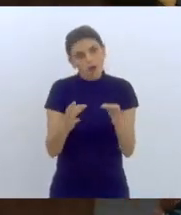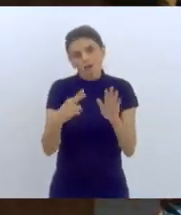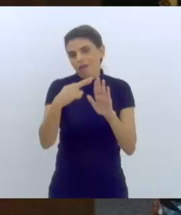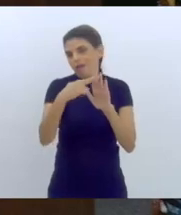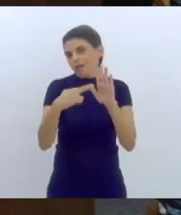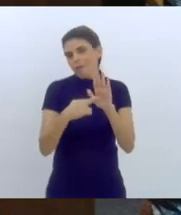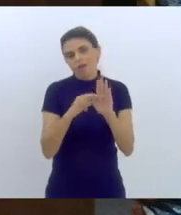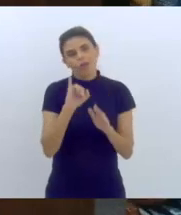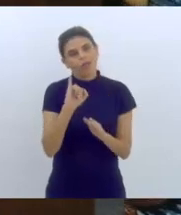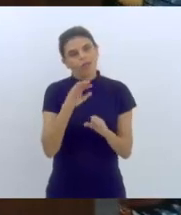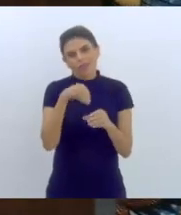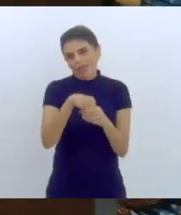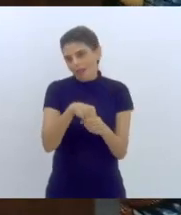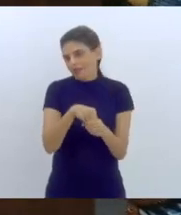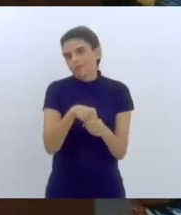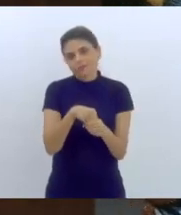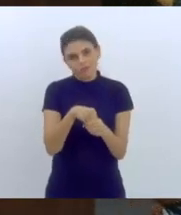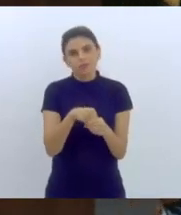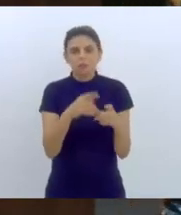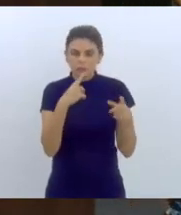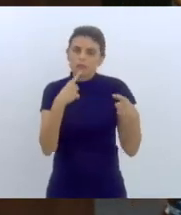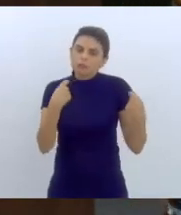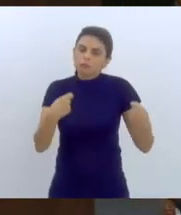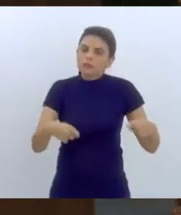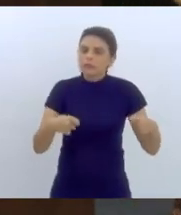regimentalmente, aí nesse ponto reza